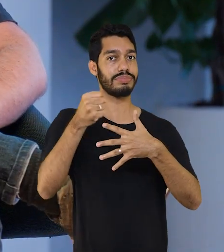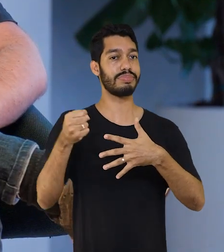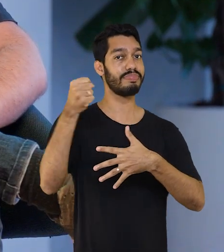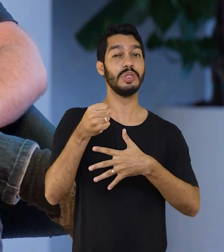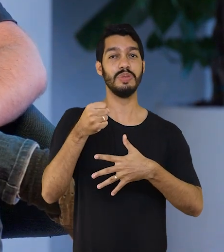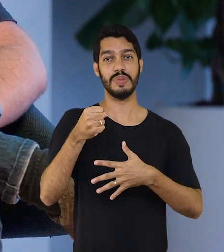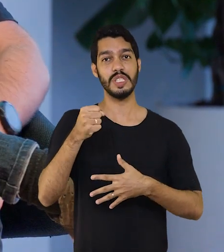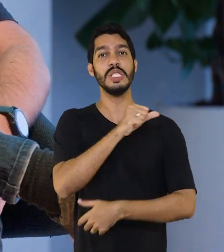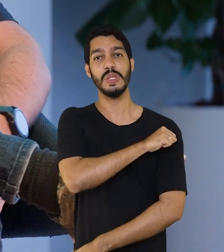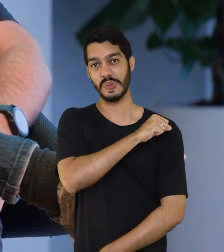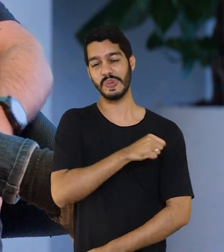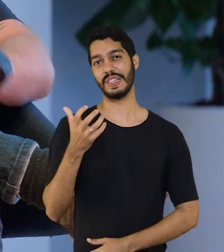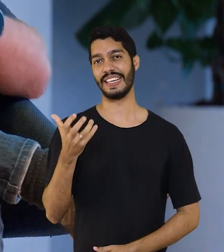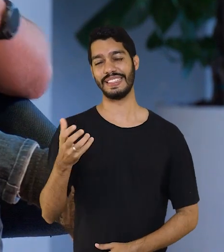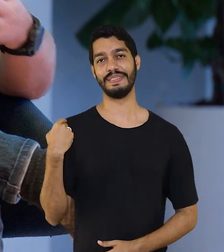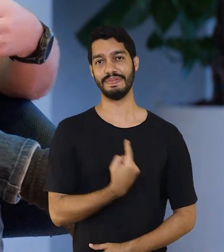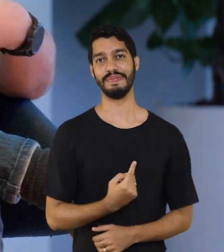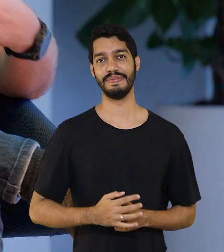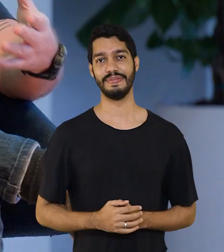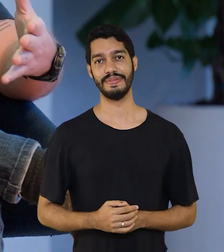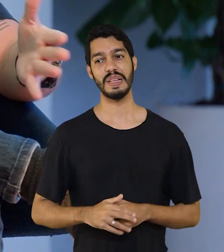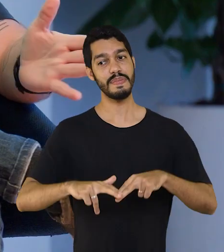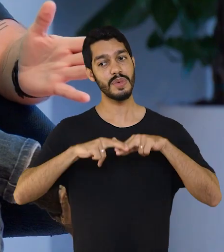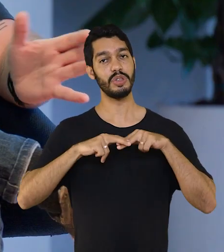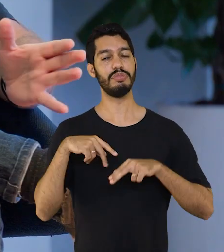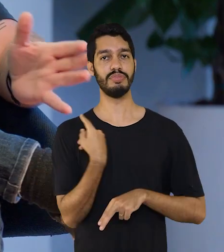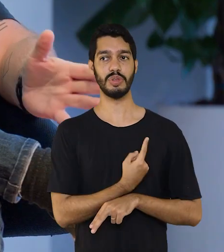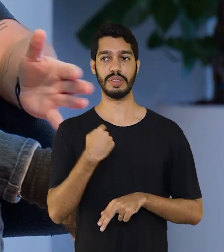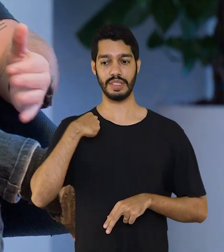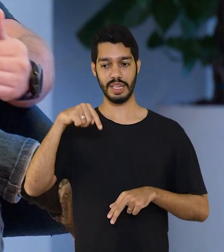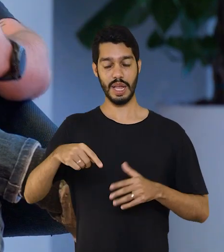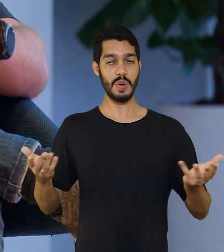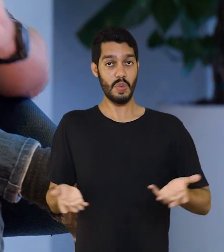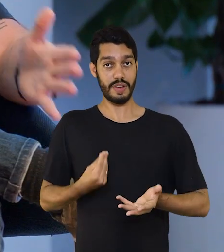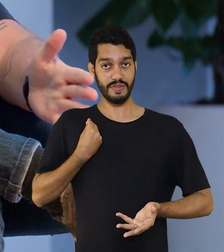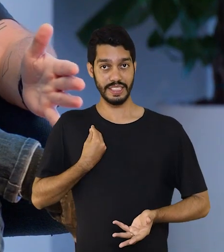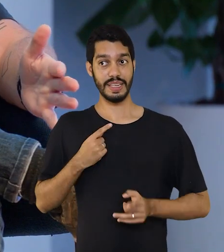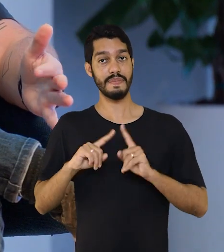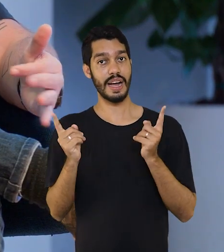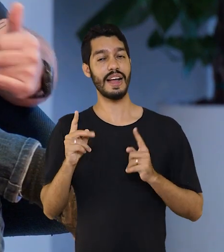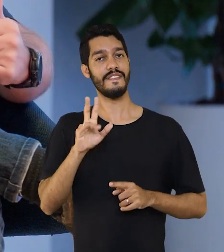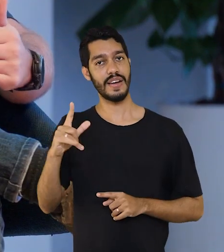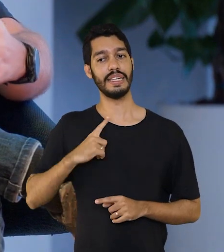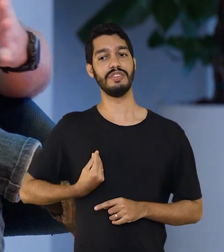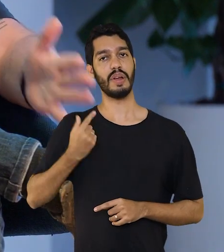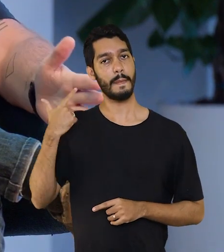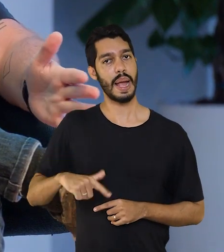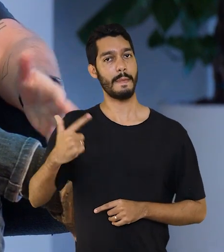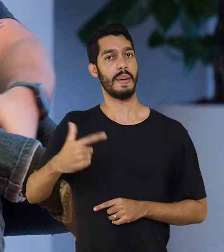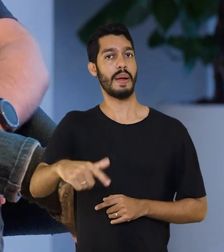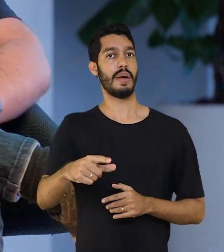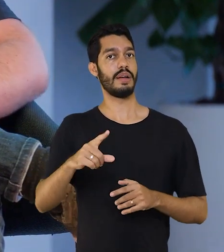Assim. E é uma das razões pela qual a gente não só está aqui hoje, mas vai estar aqui